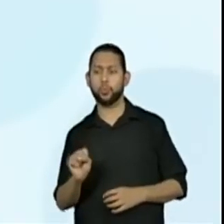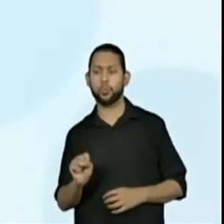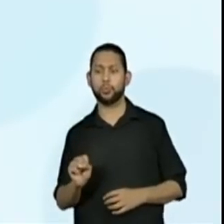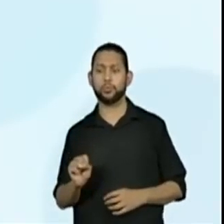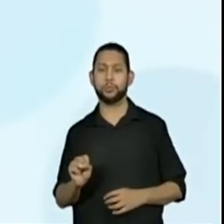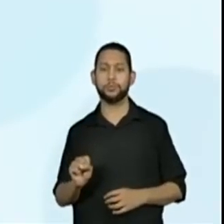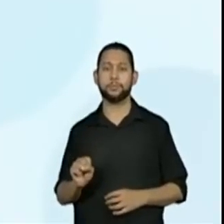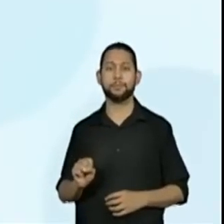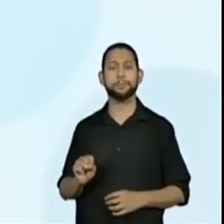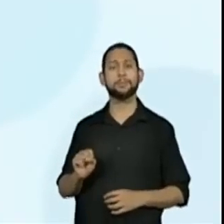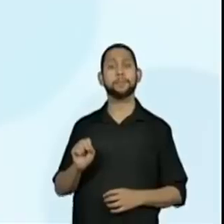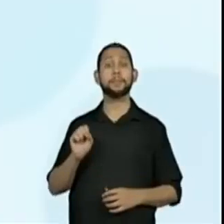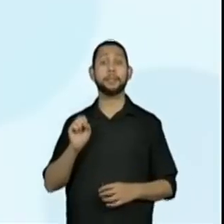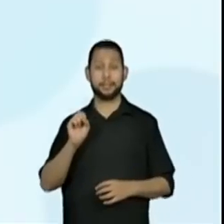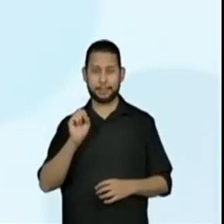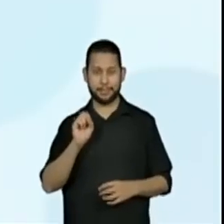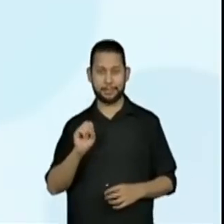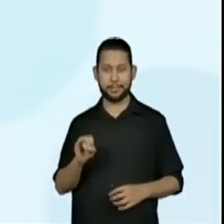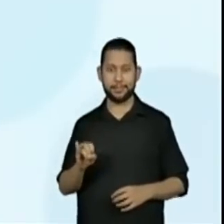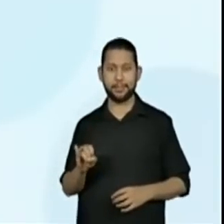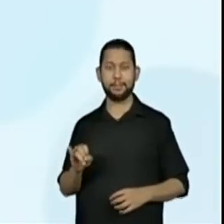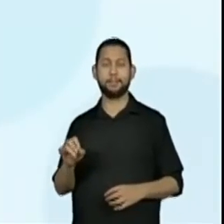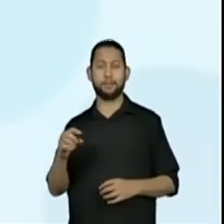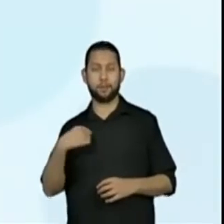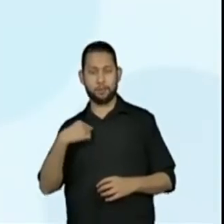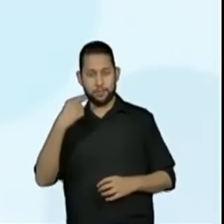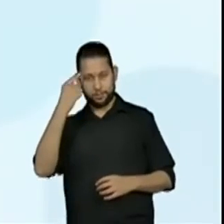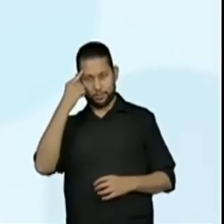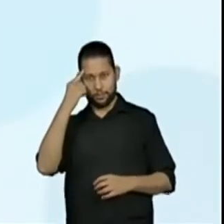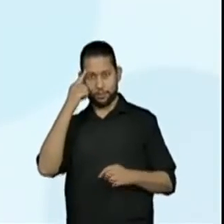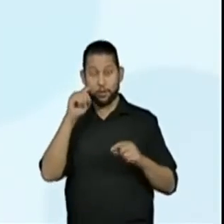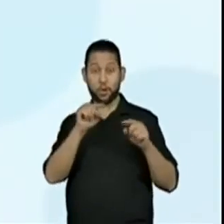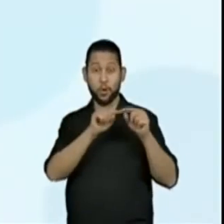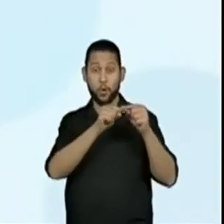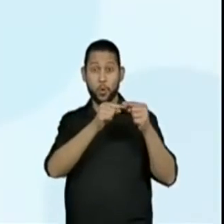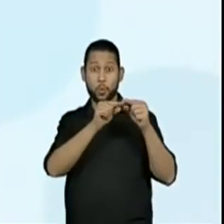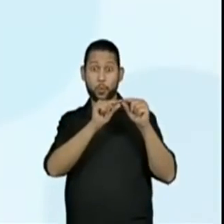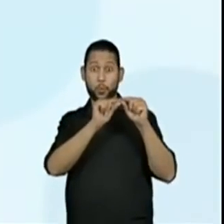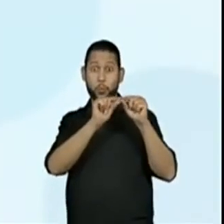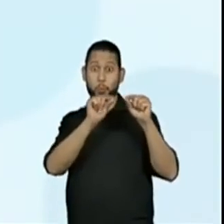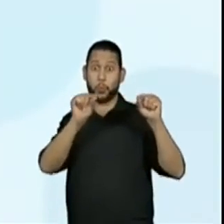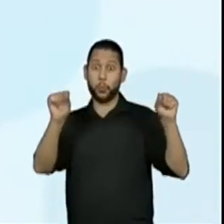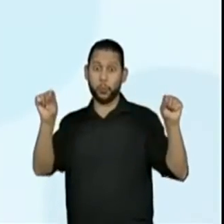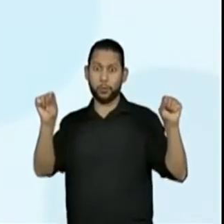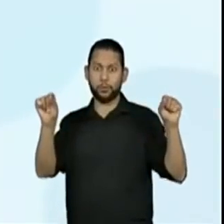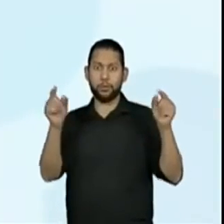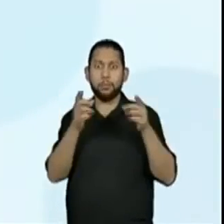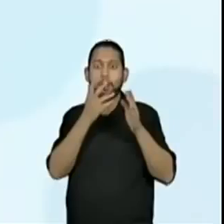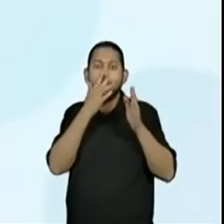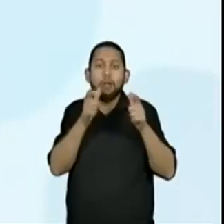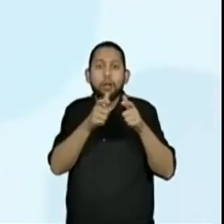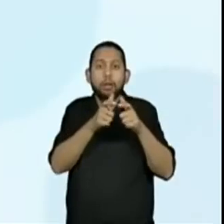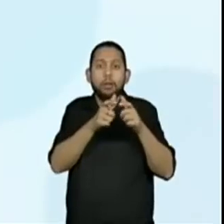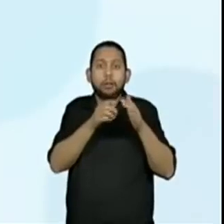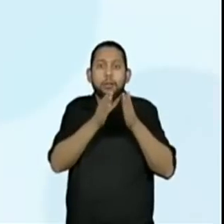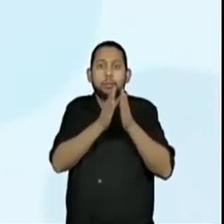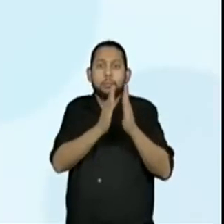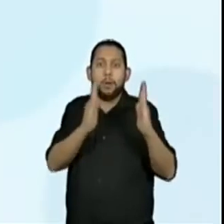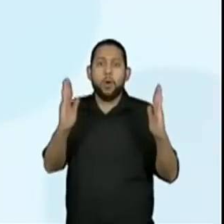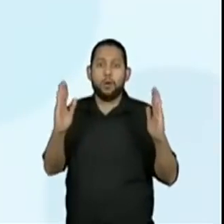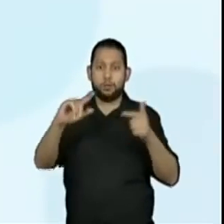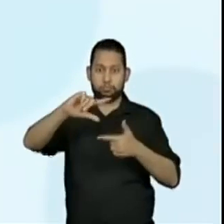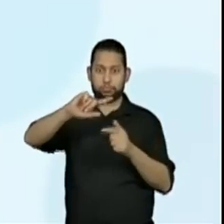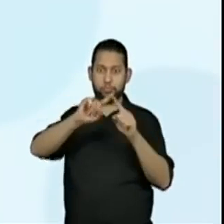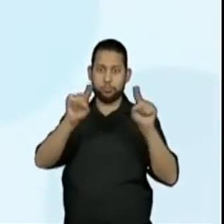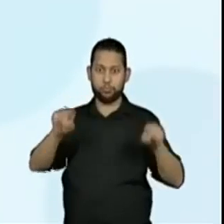18 se eu considerar que eu vou ter um formato com quatro lados aí